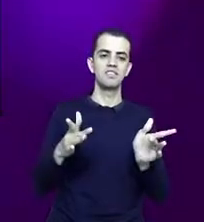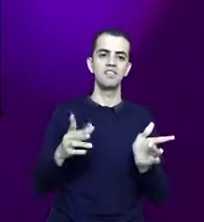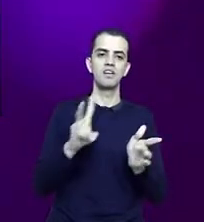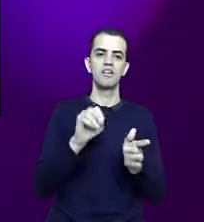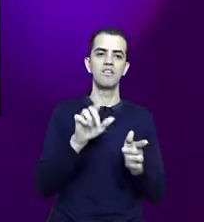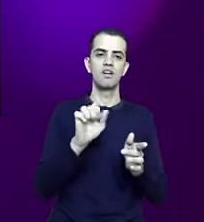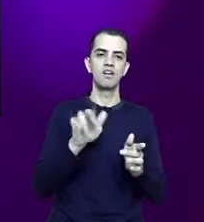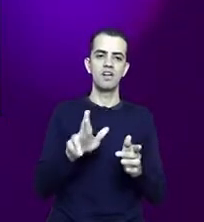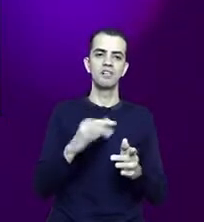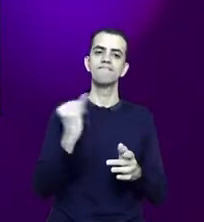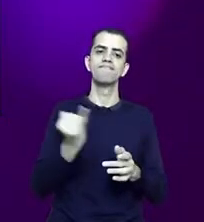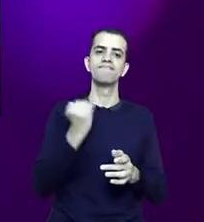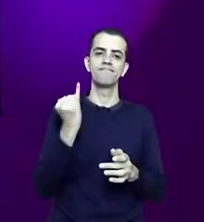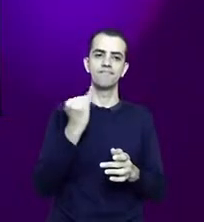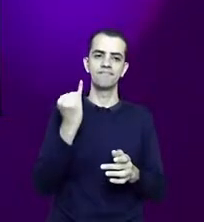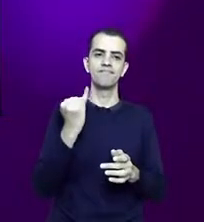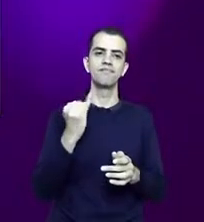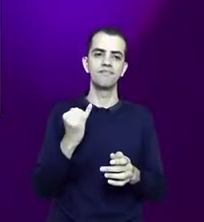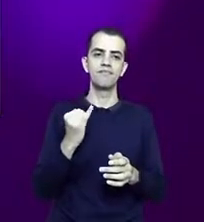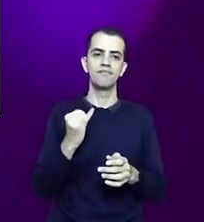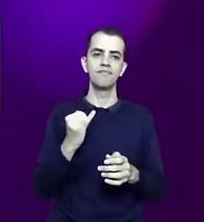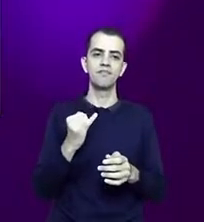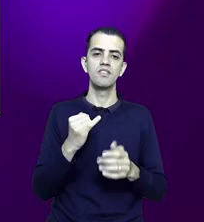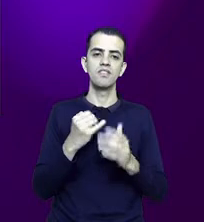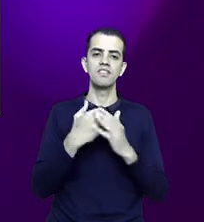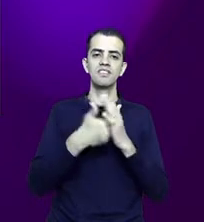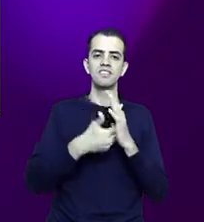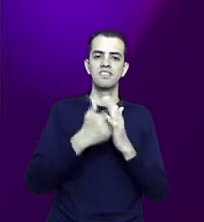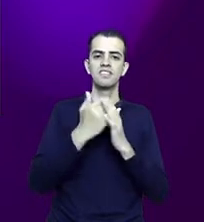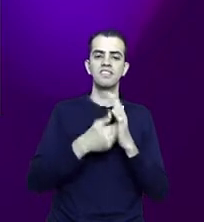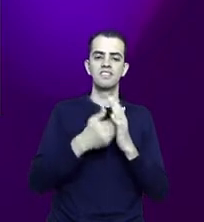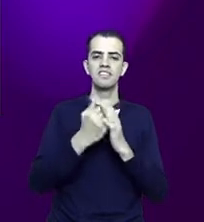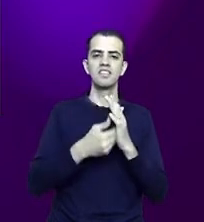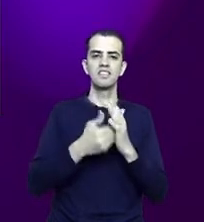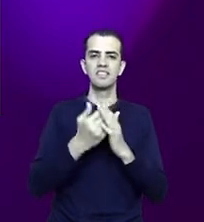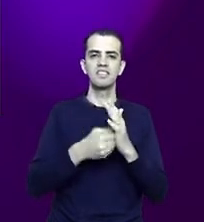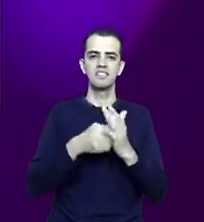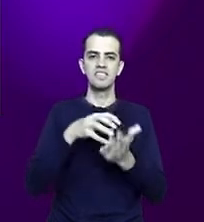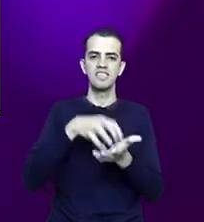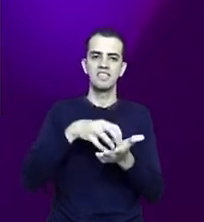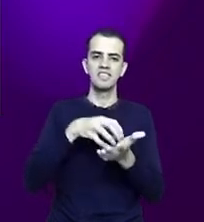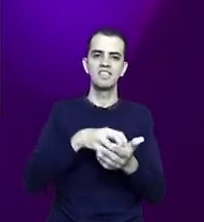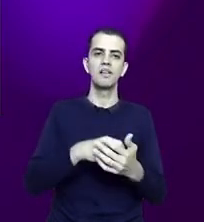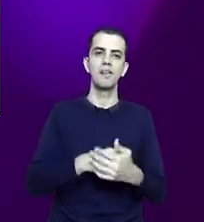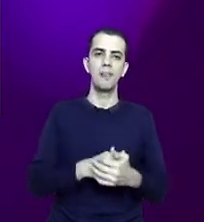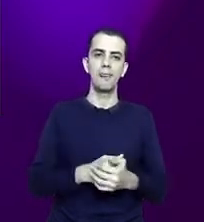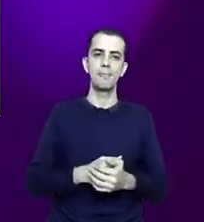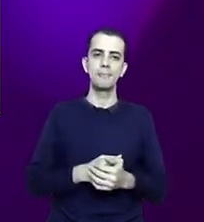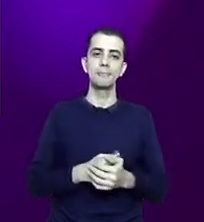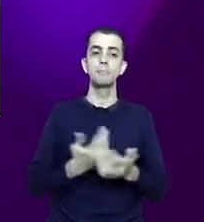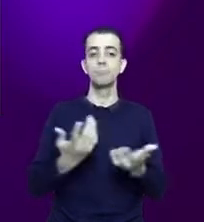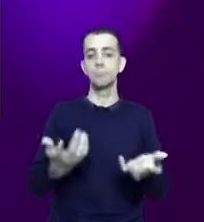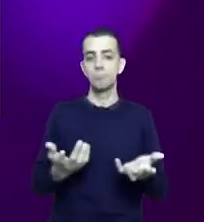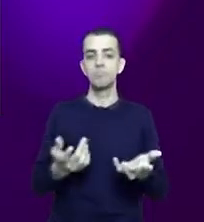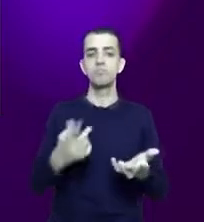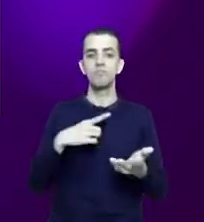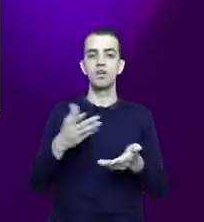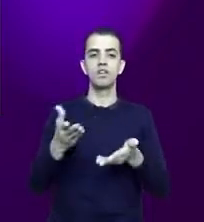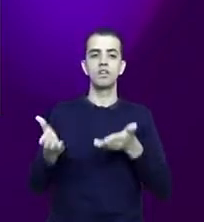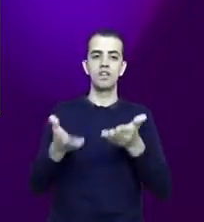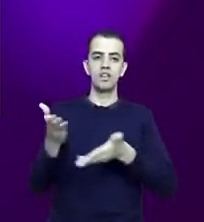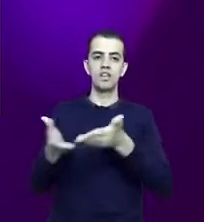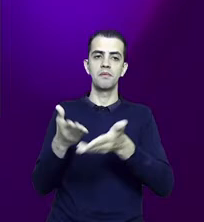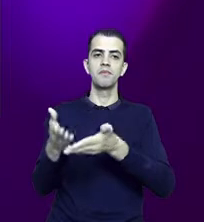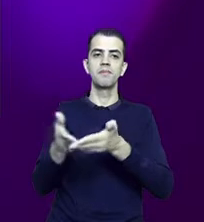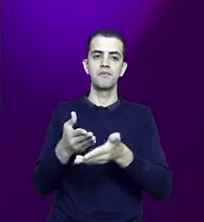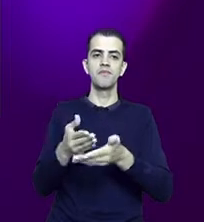né? E aquele tecido fibrótico central ali. Então, essa foi a forma de tratamento. Nós